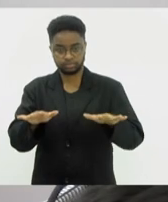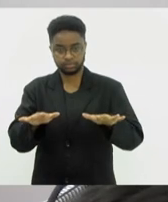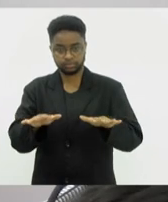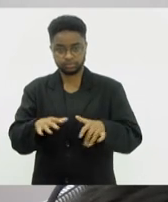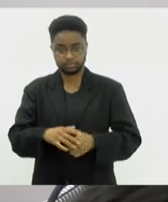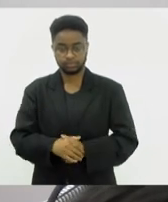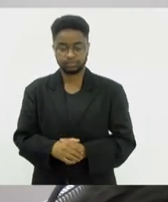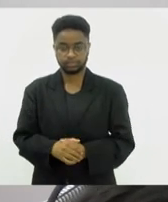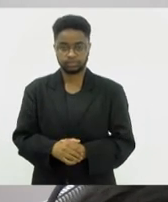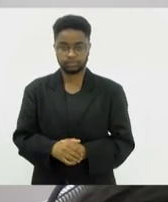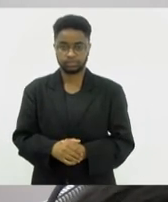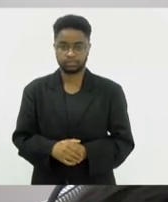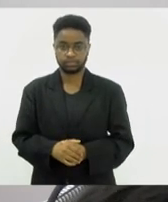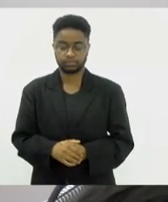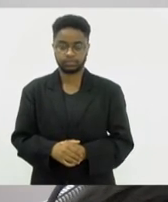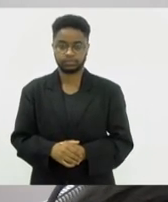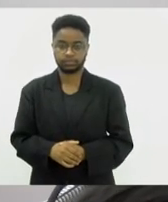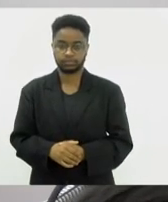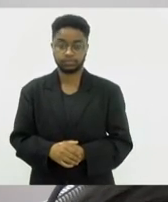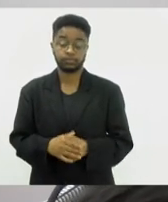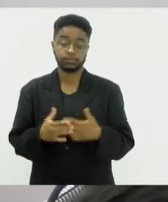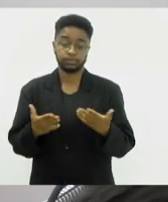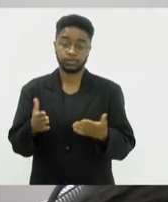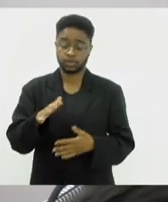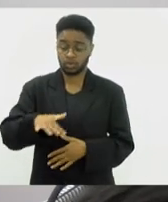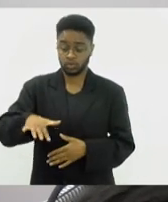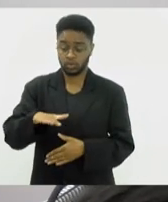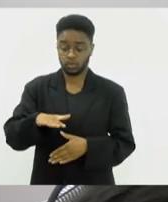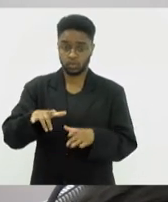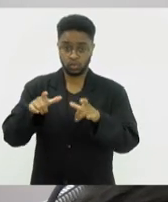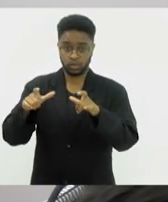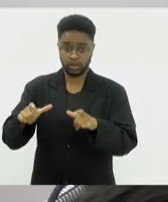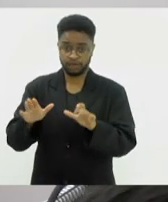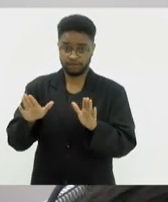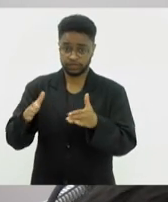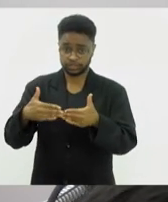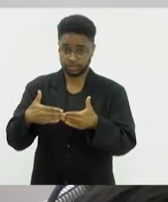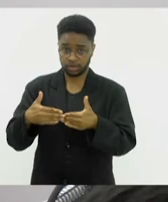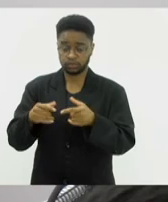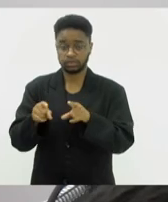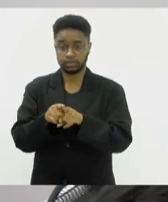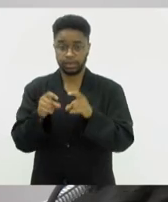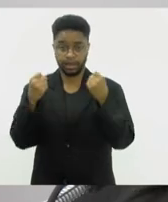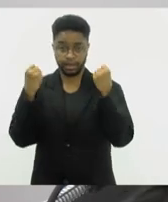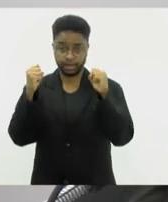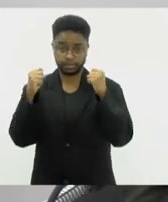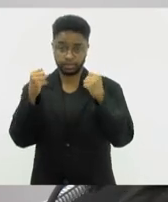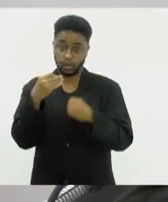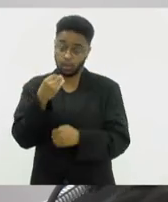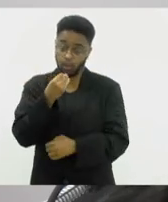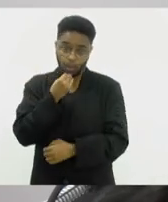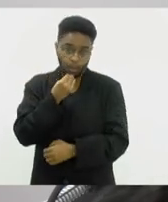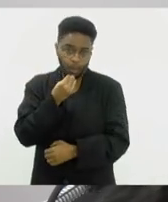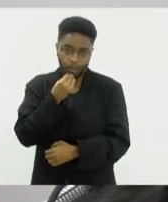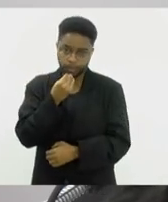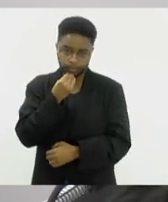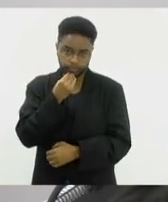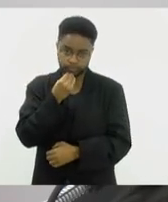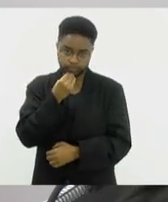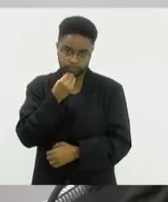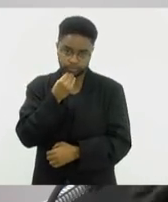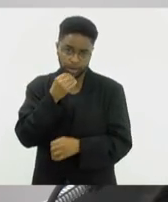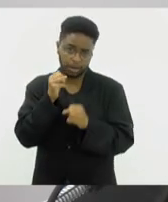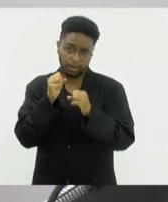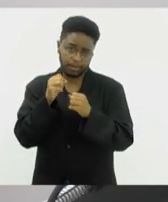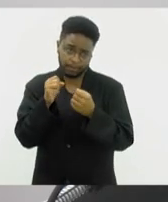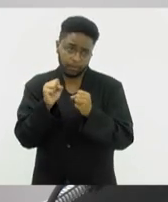infecto-contagiosas, os ambientes fechados e as academias, evidentemente, por mais exercício